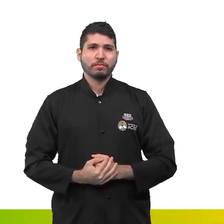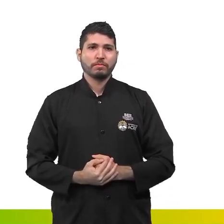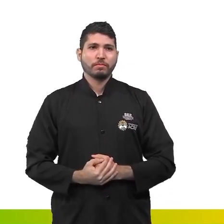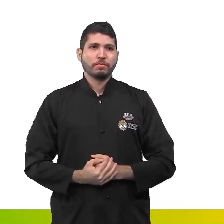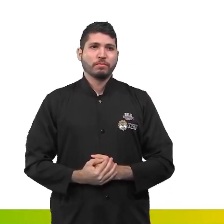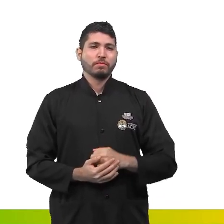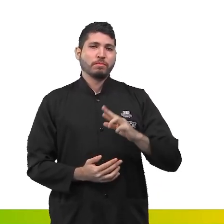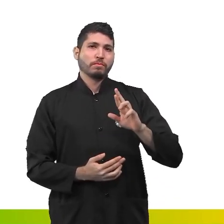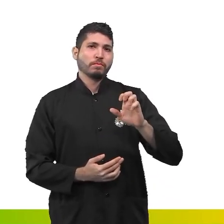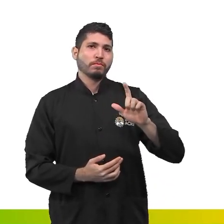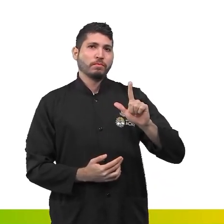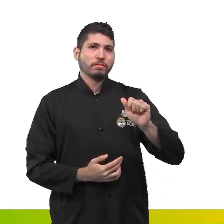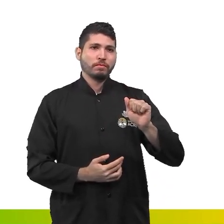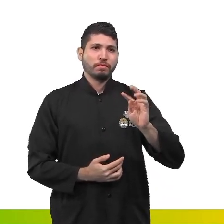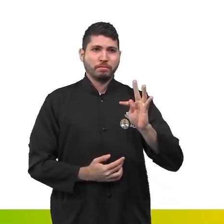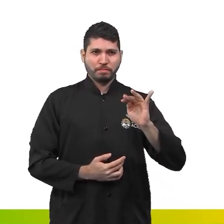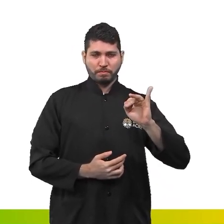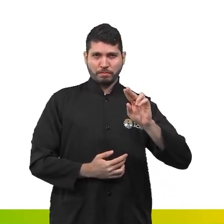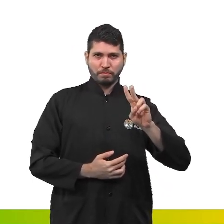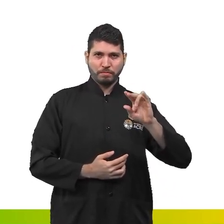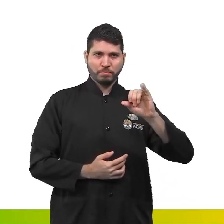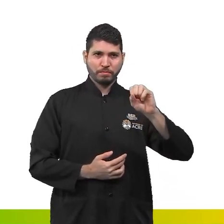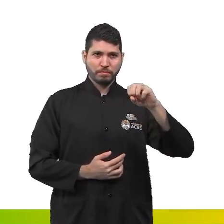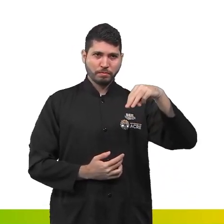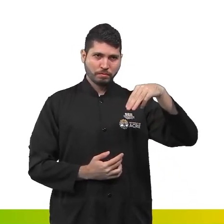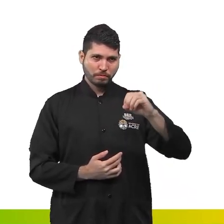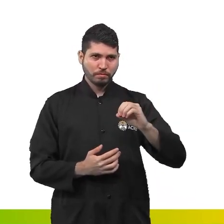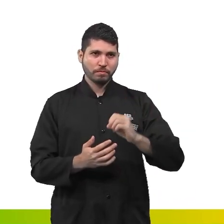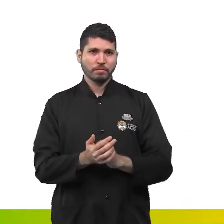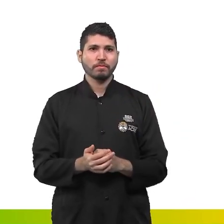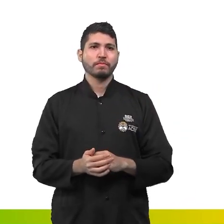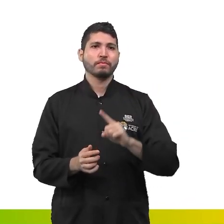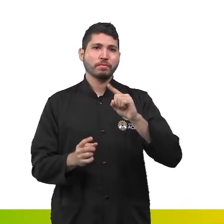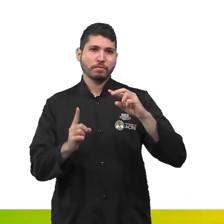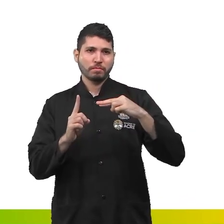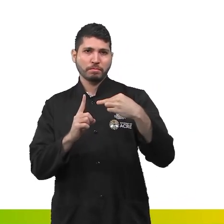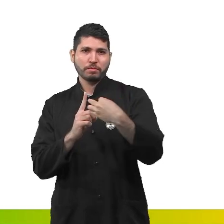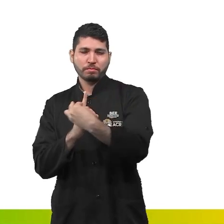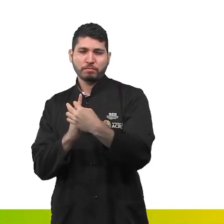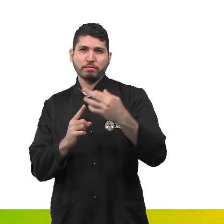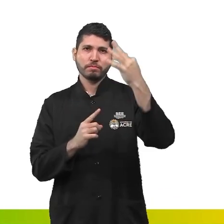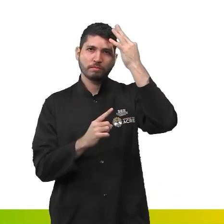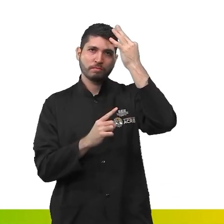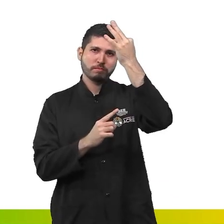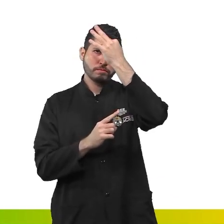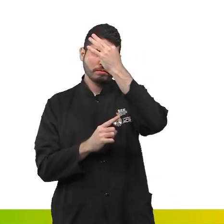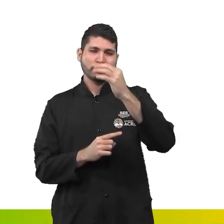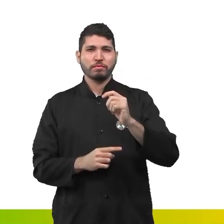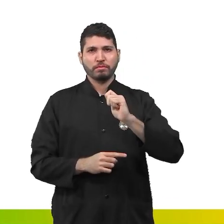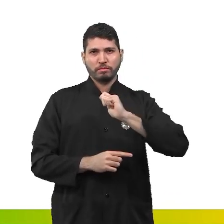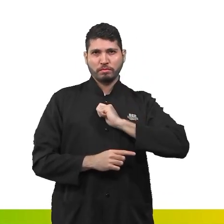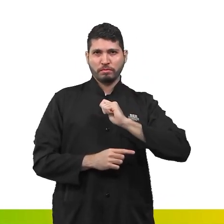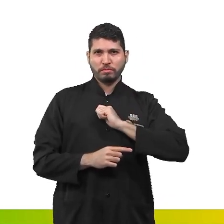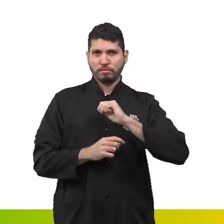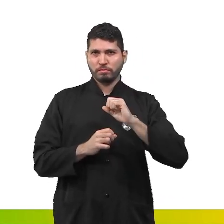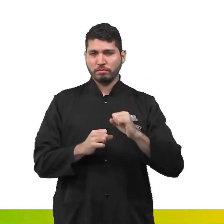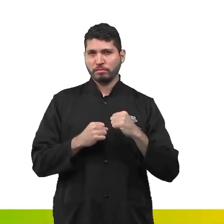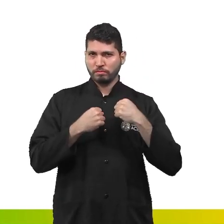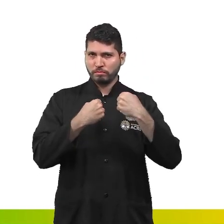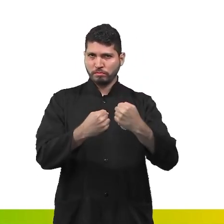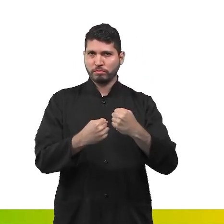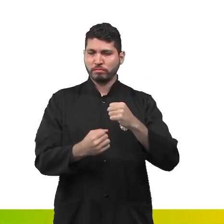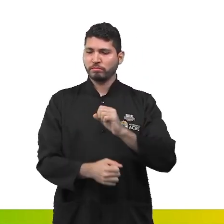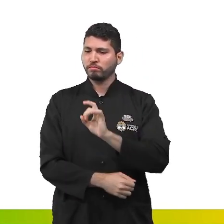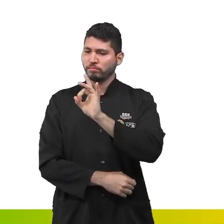O relativismo cultural é uma perspectiva filosófica e antropológica defensora de que